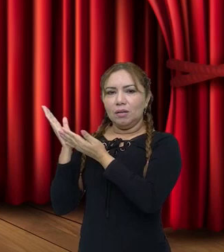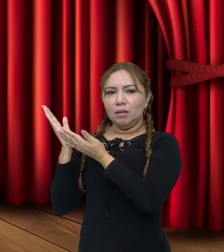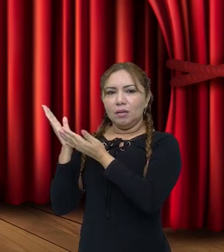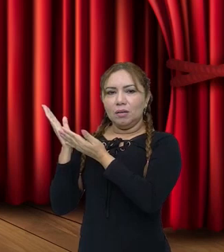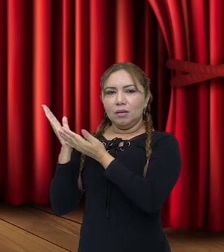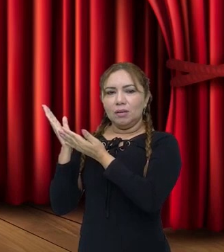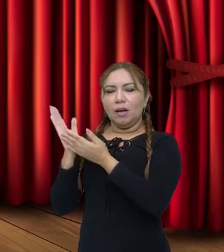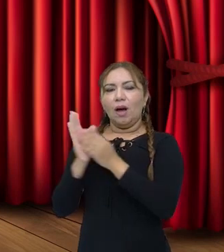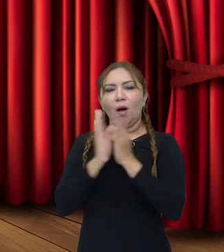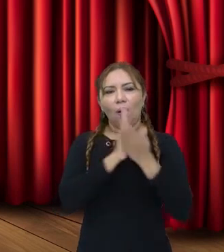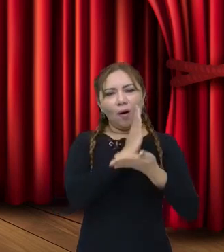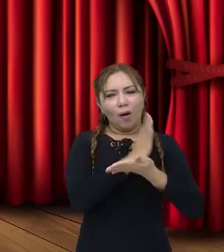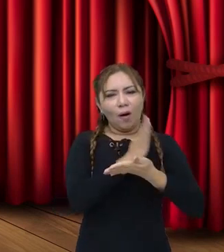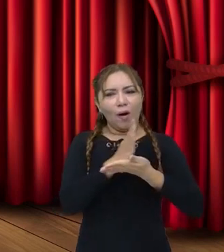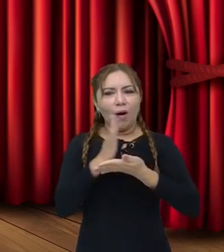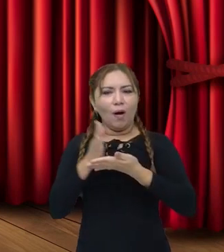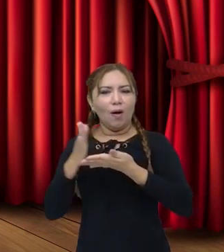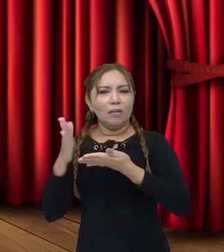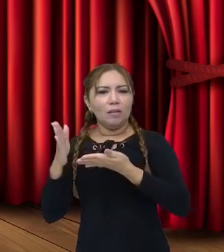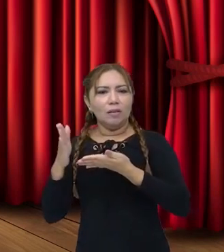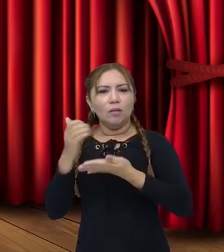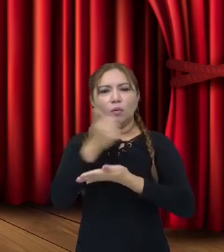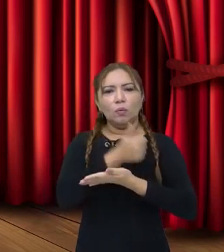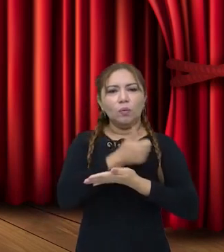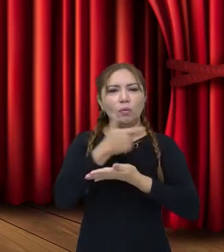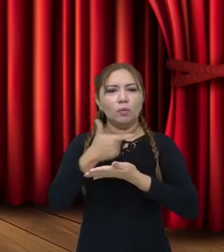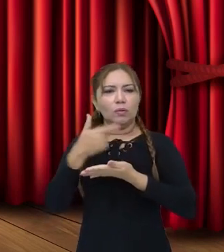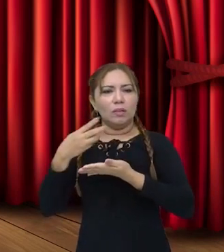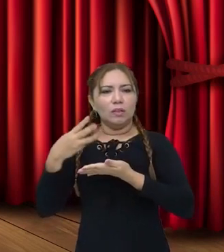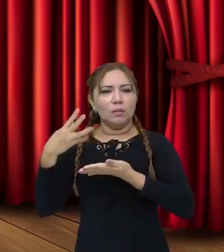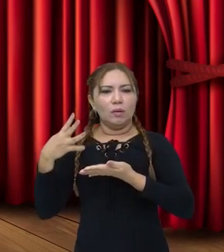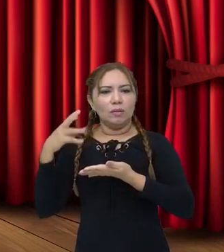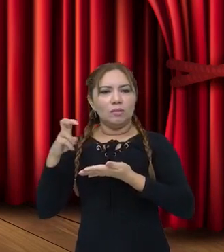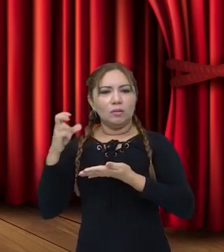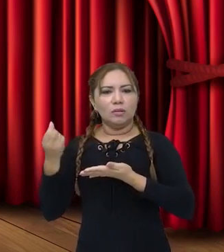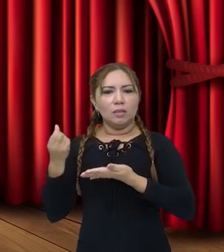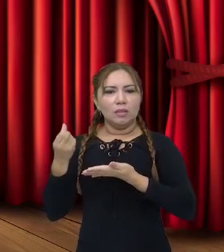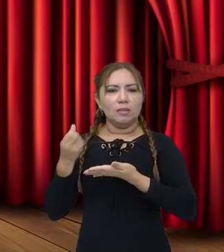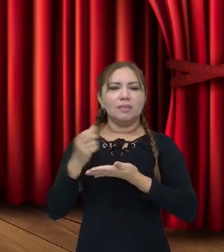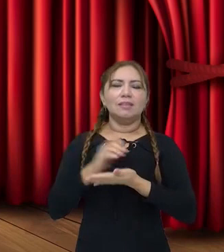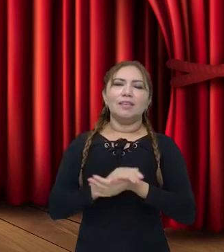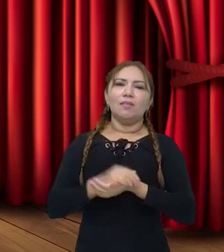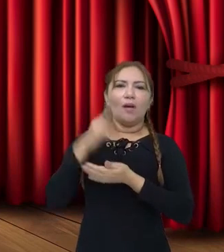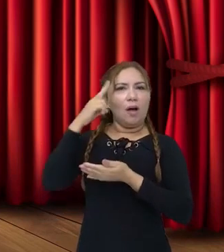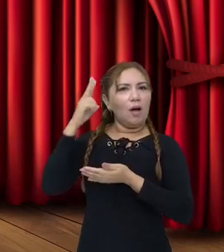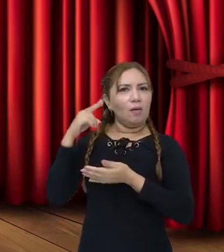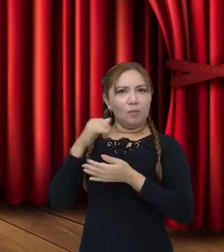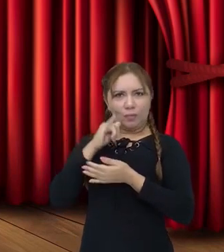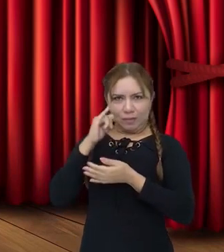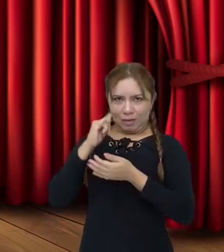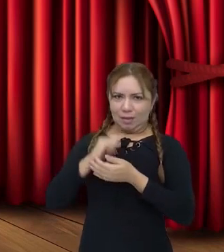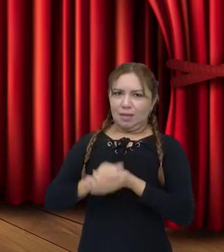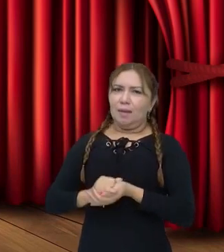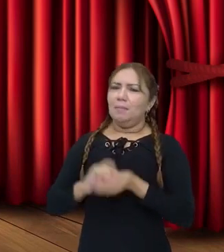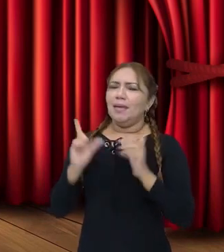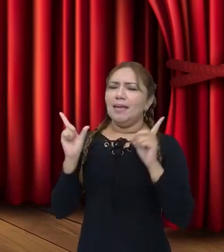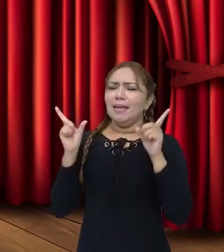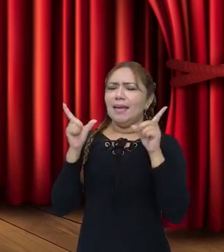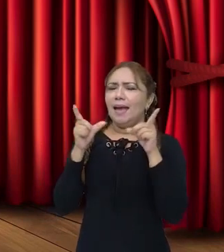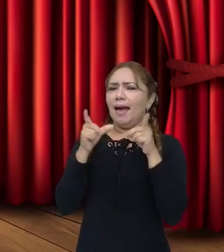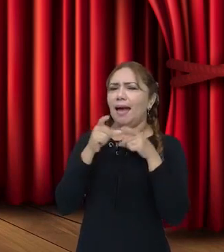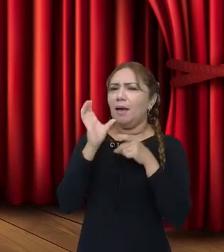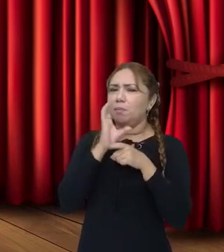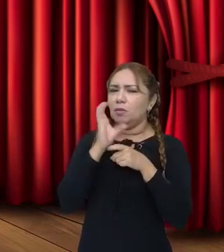a nossa ordem da nossa historinha? Vocês se lembram? Eu vou contar para vocês bem brevemente,